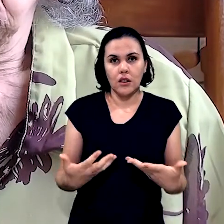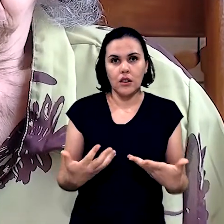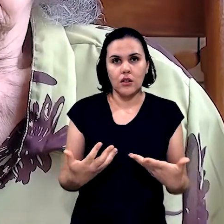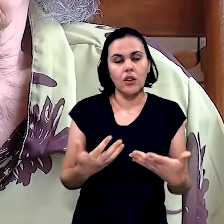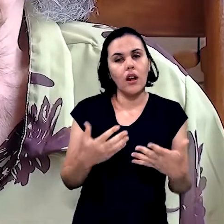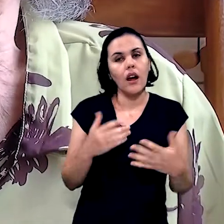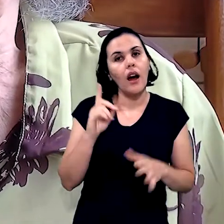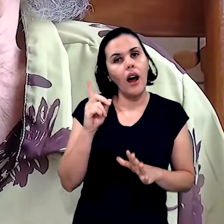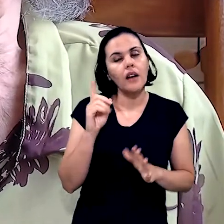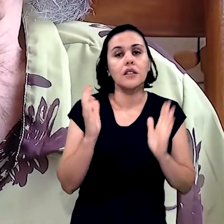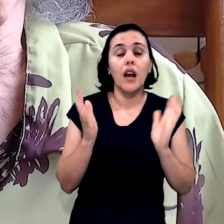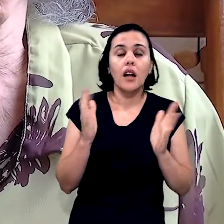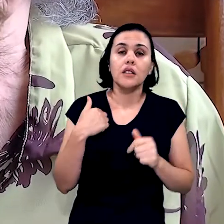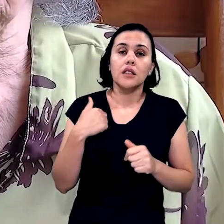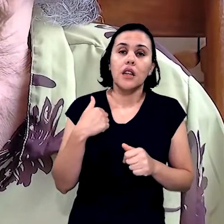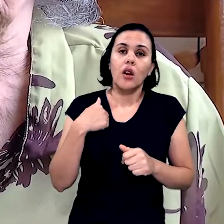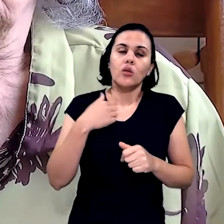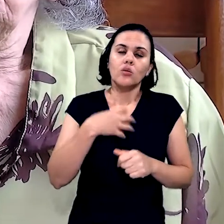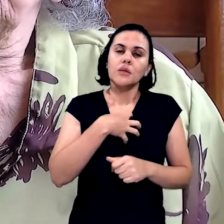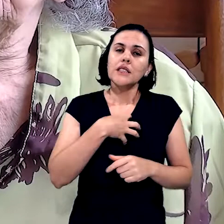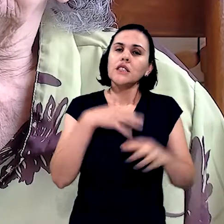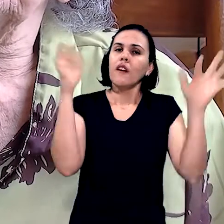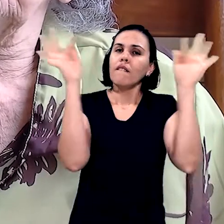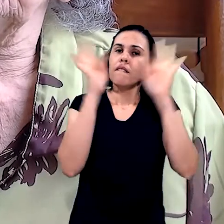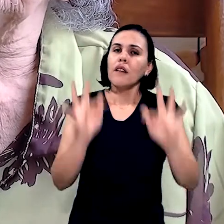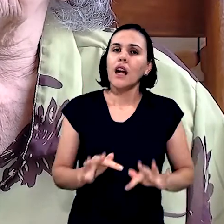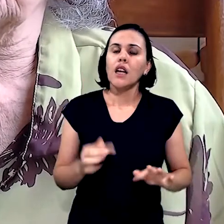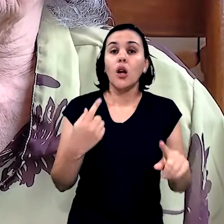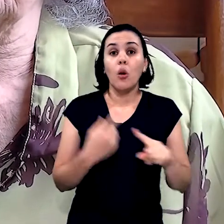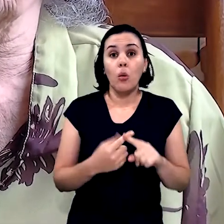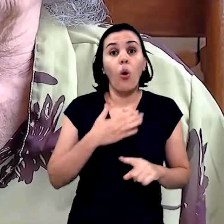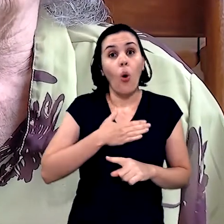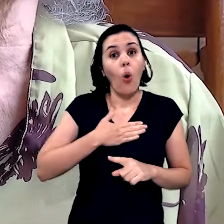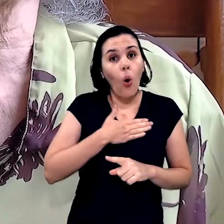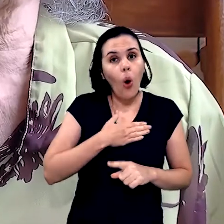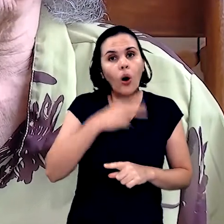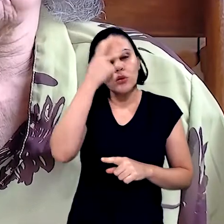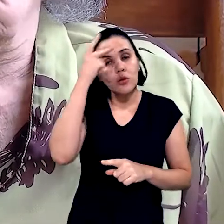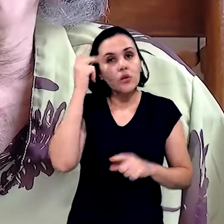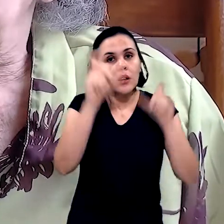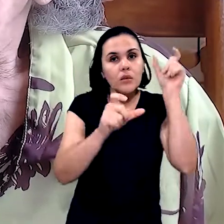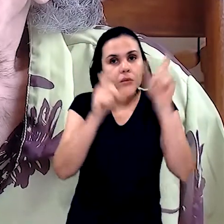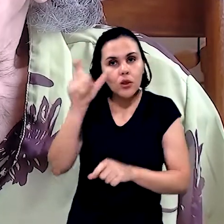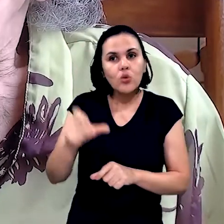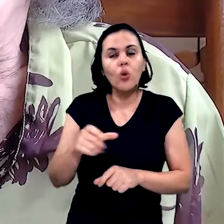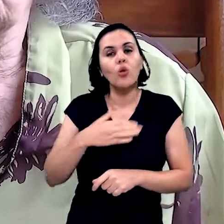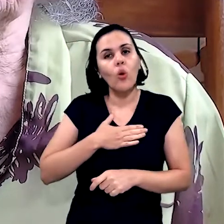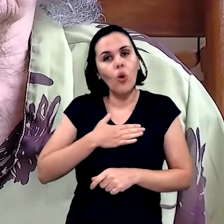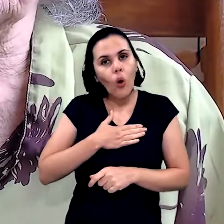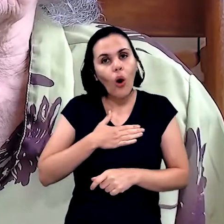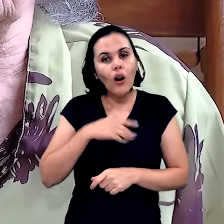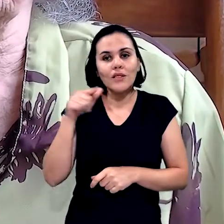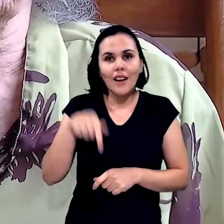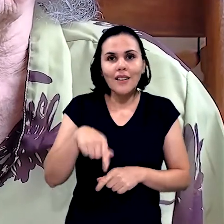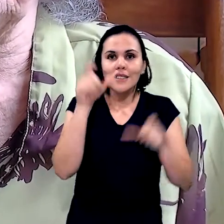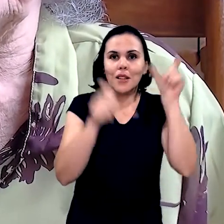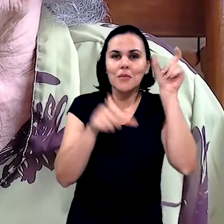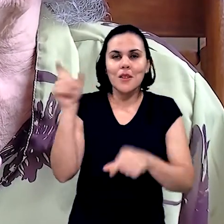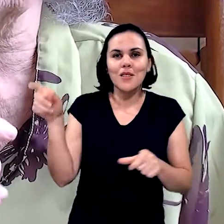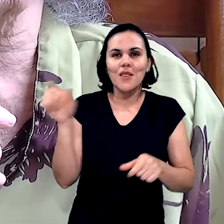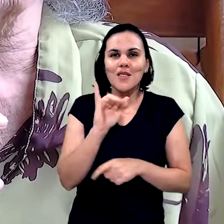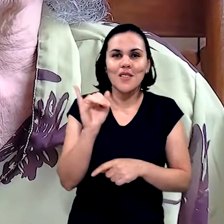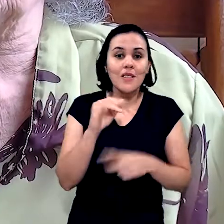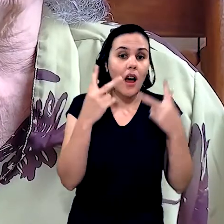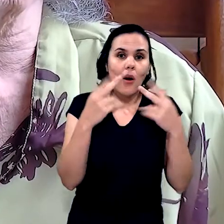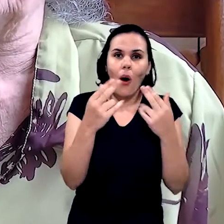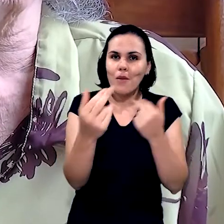Então, graças a Deus, então eu me sinto feliz por isso, porque eu gosto das pessoas. Eu gosto das pessoas de Itanhaém, para